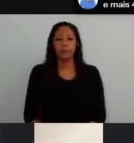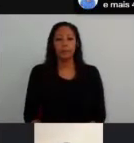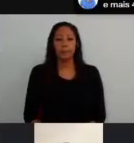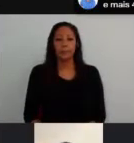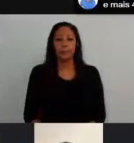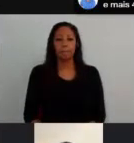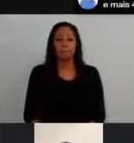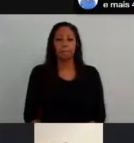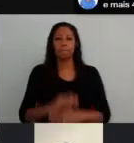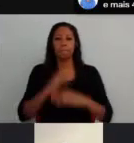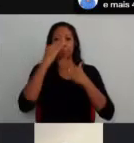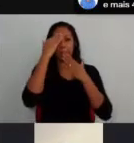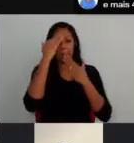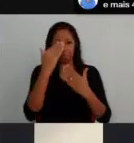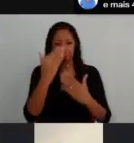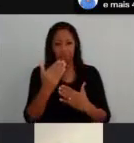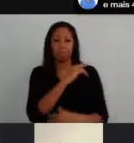Agradeço a vereadora Carol.